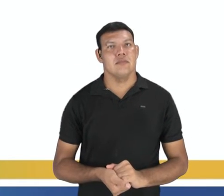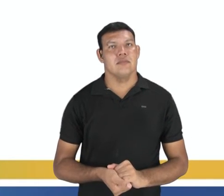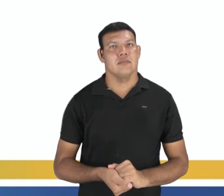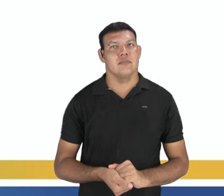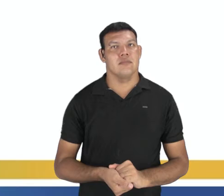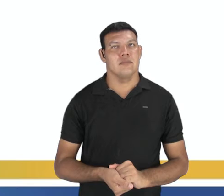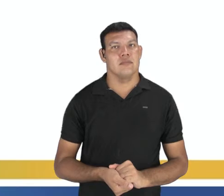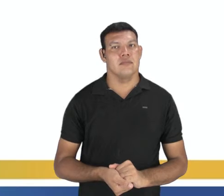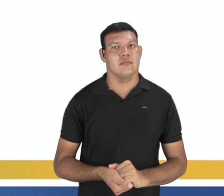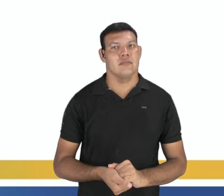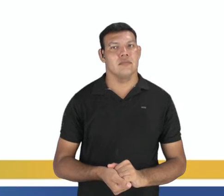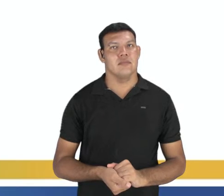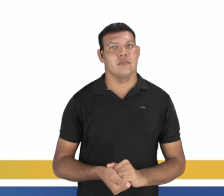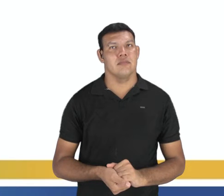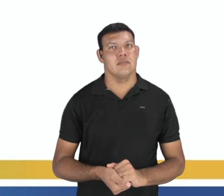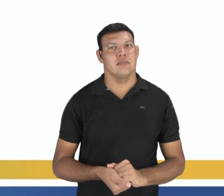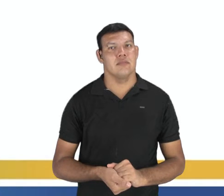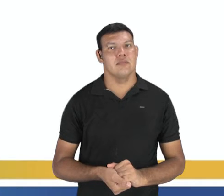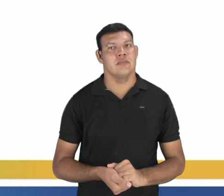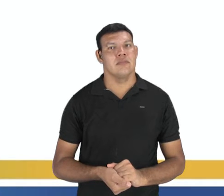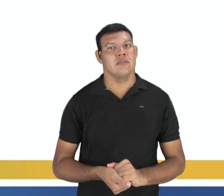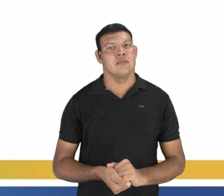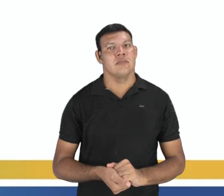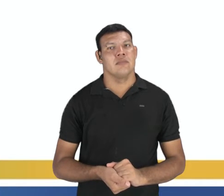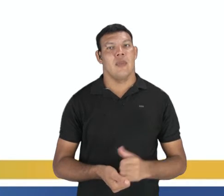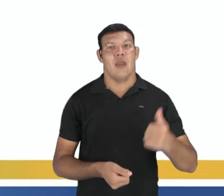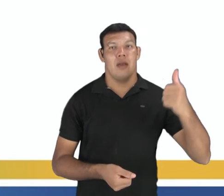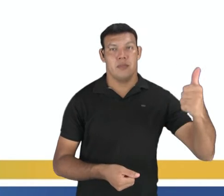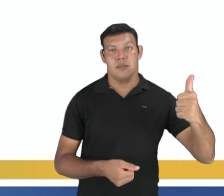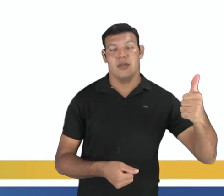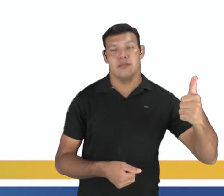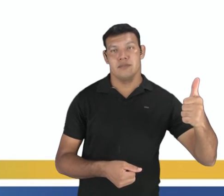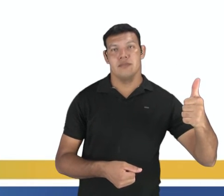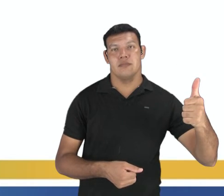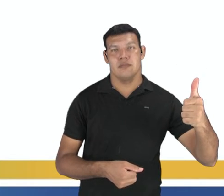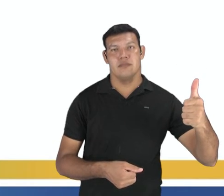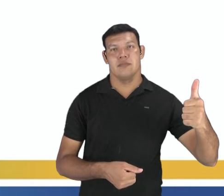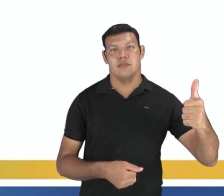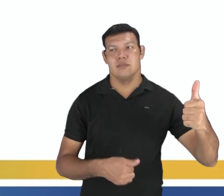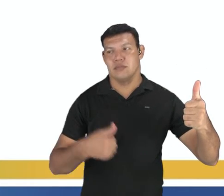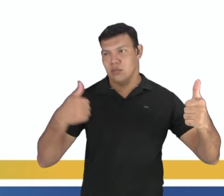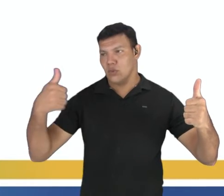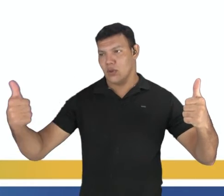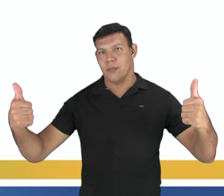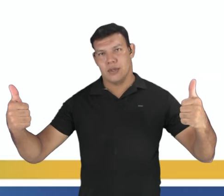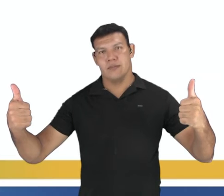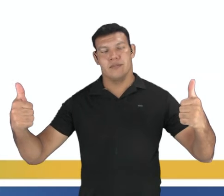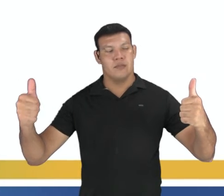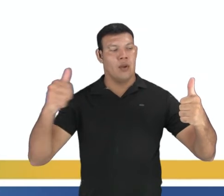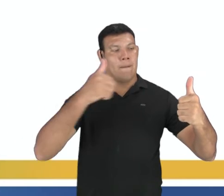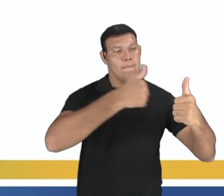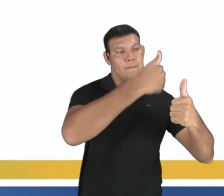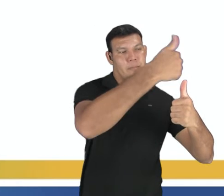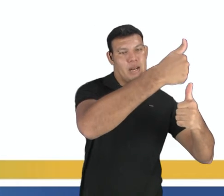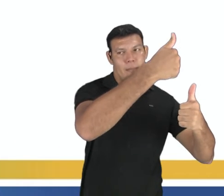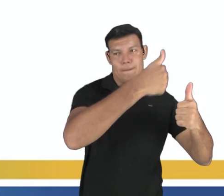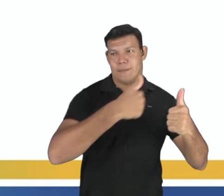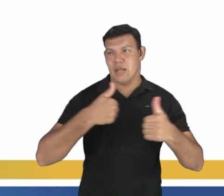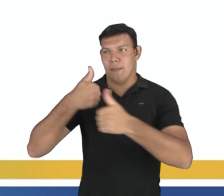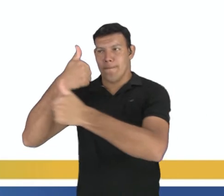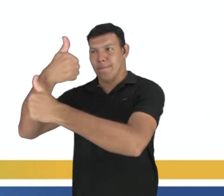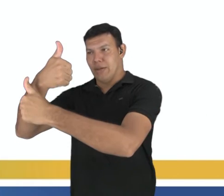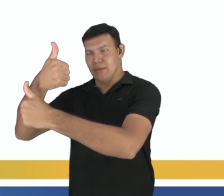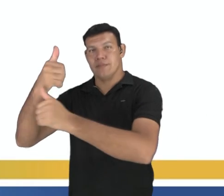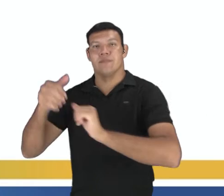um primeiro lado está elevado a 1 e o segundo membro também está elevado a 1, ou à primeira